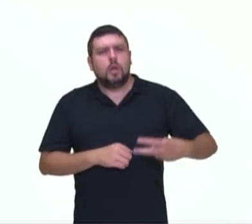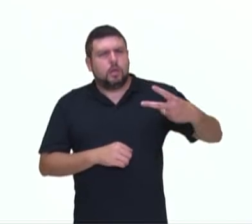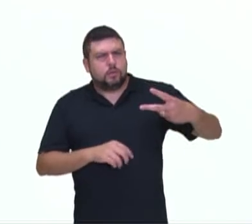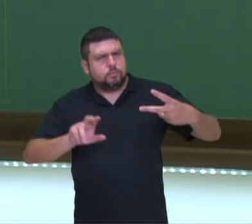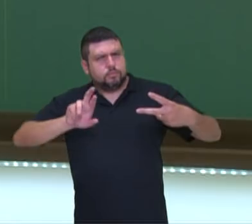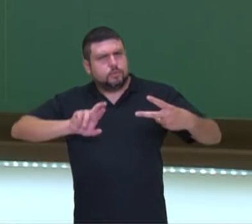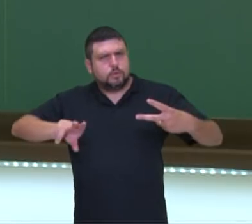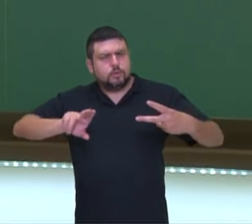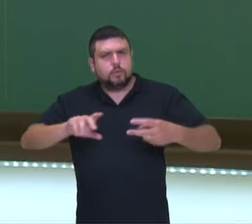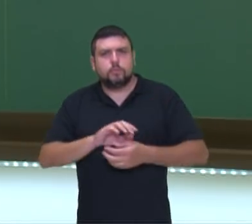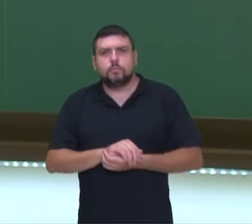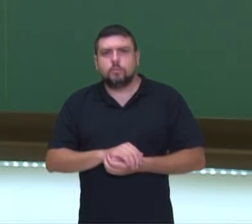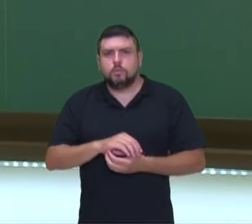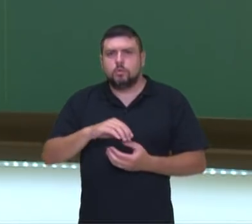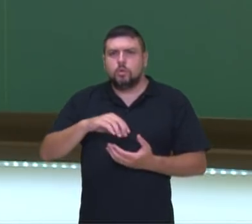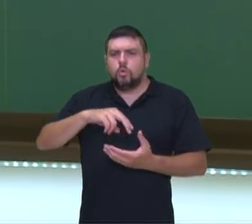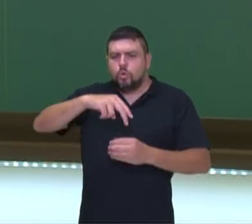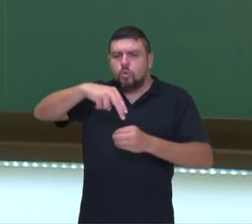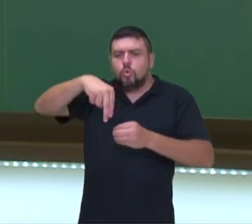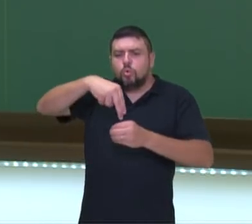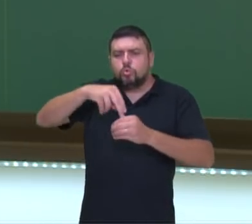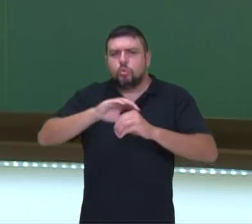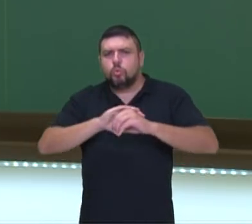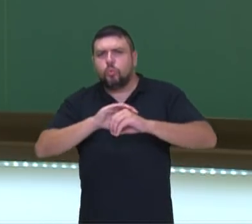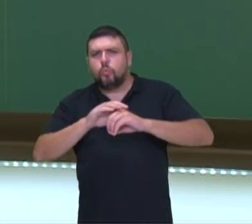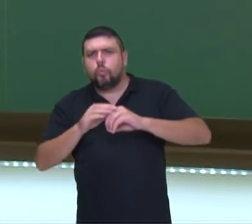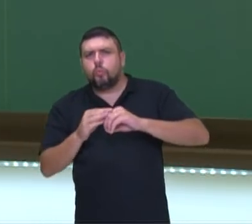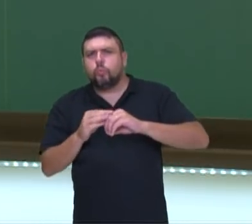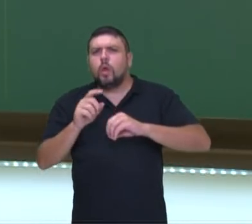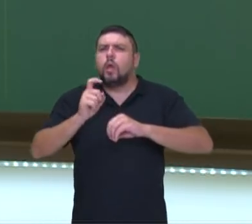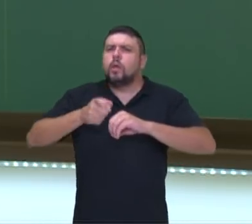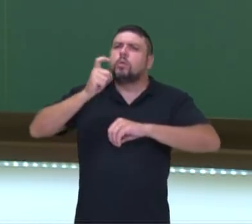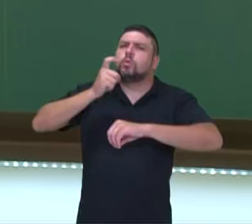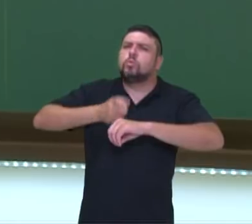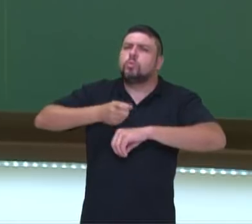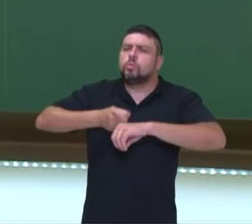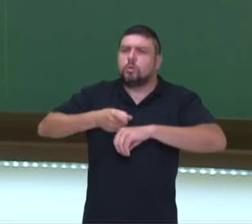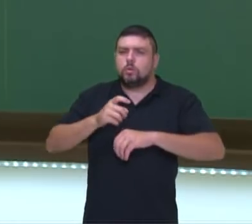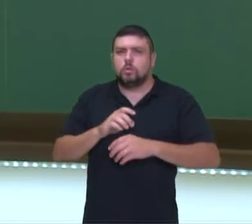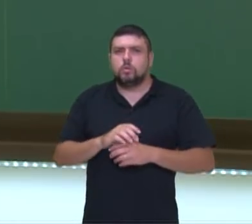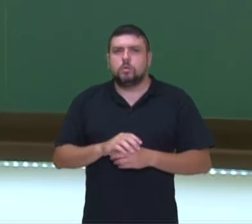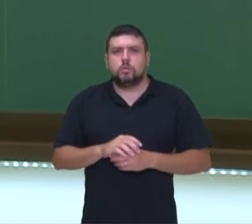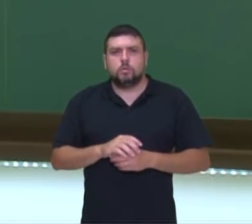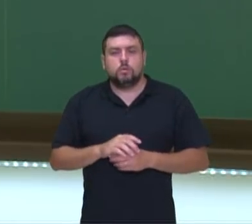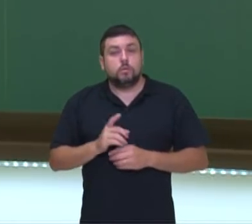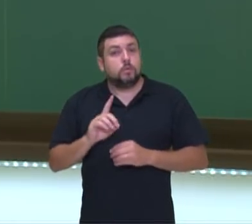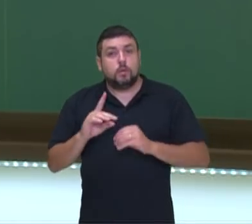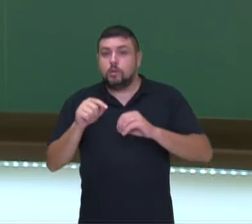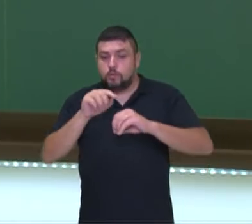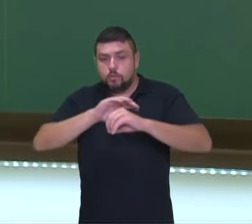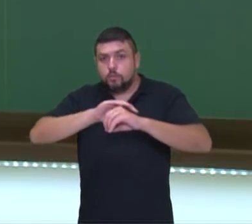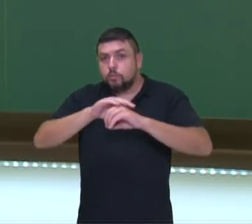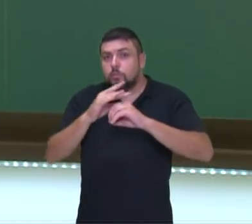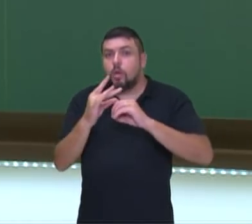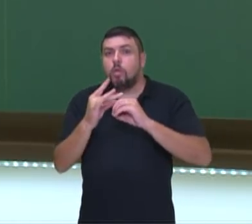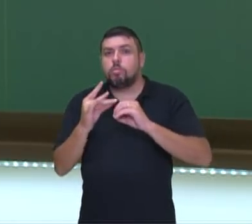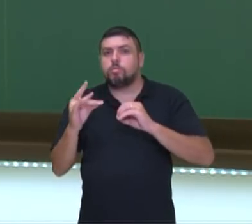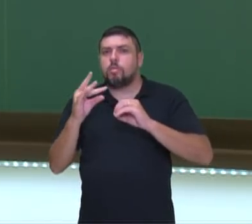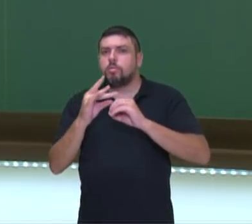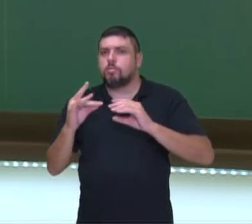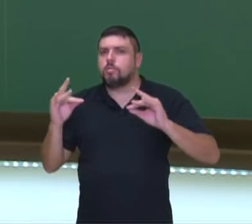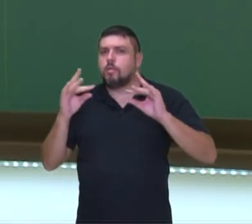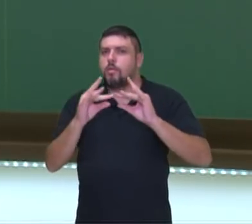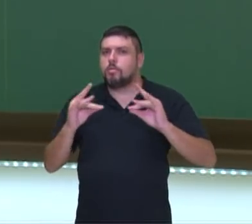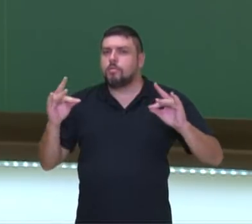Diz assim, ó, o núcleo externo encontra-se no estado sólido e ele está no estado líquido. O que